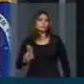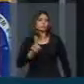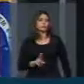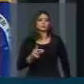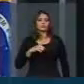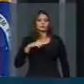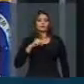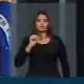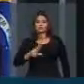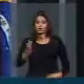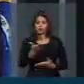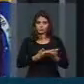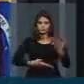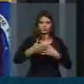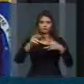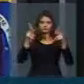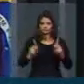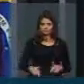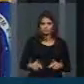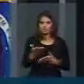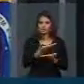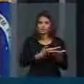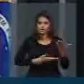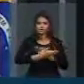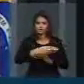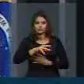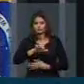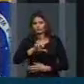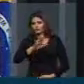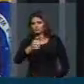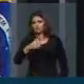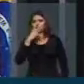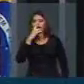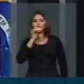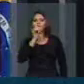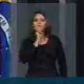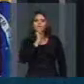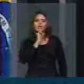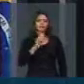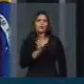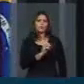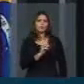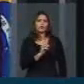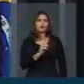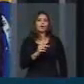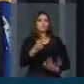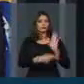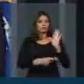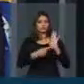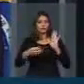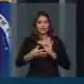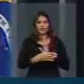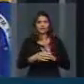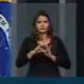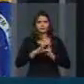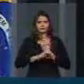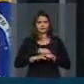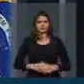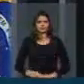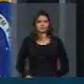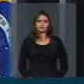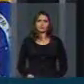utilização do meio da conciliação ou da mediação de um modo completamente amador. Não. O projeto inaugura um novo capítulo